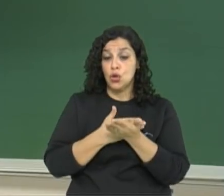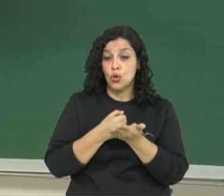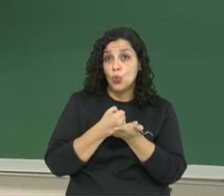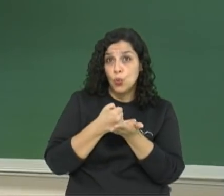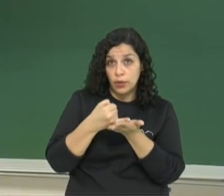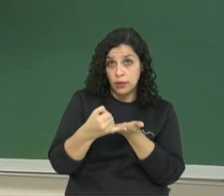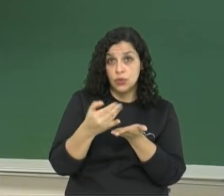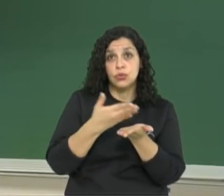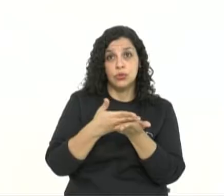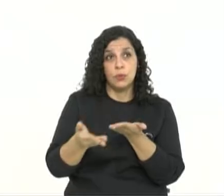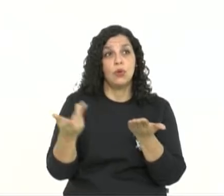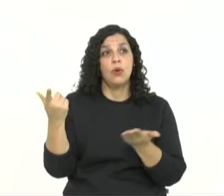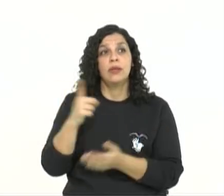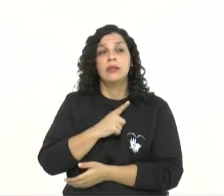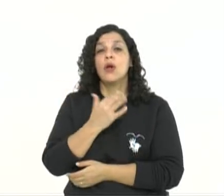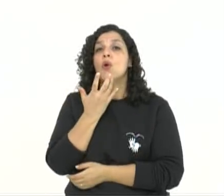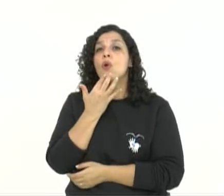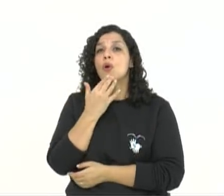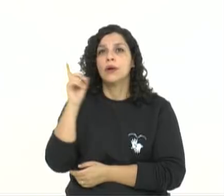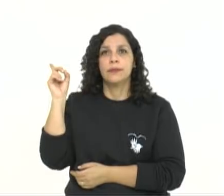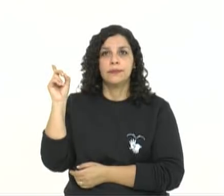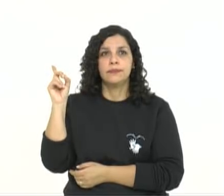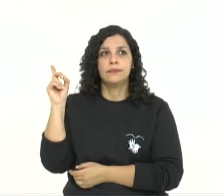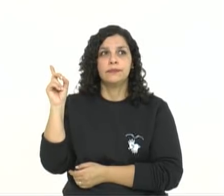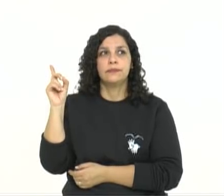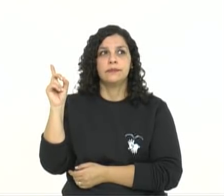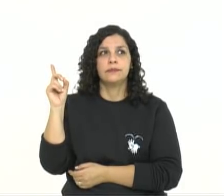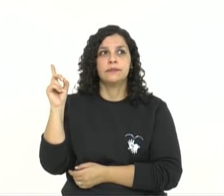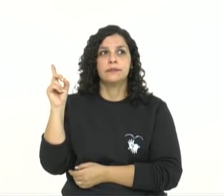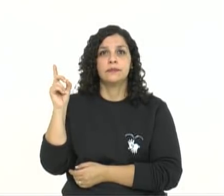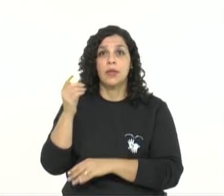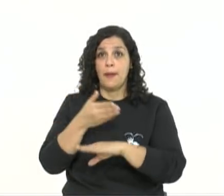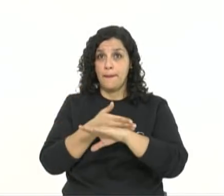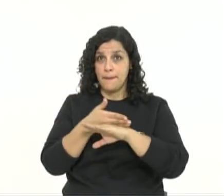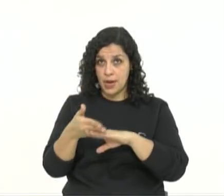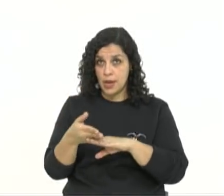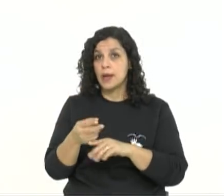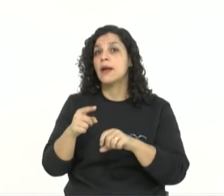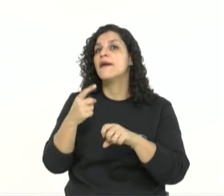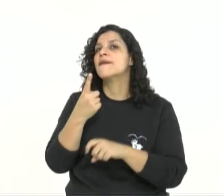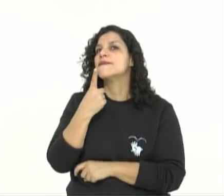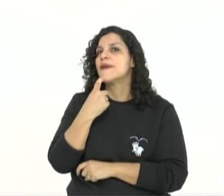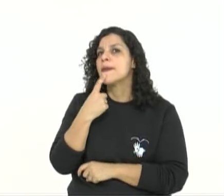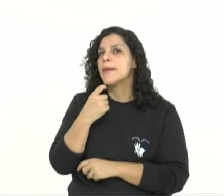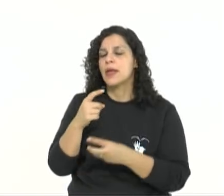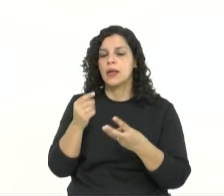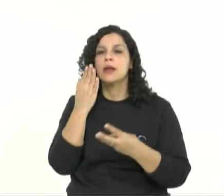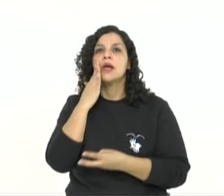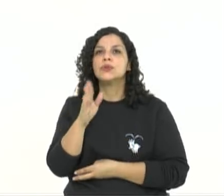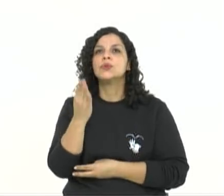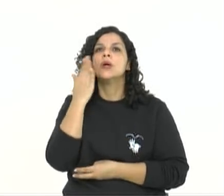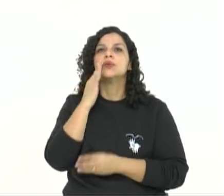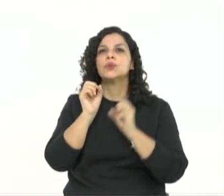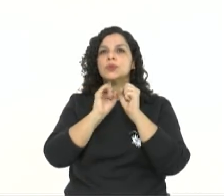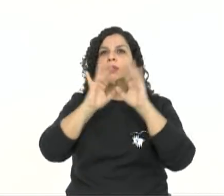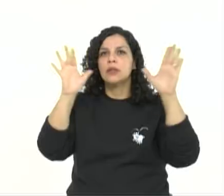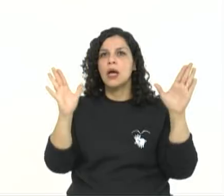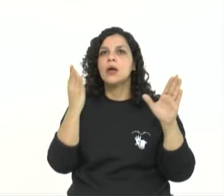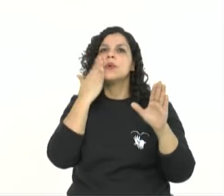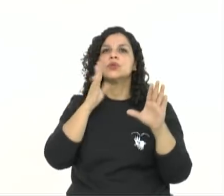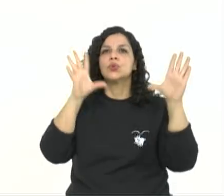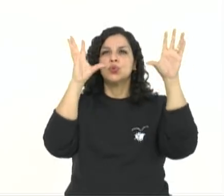essa corda no braço esquerdo ela vai ter as cores branca, vermelha, azul, azul clara, azul